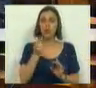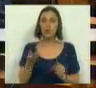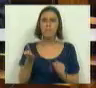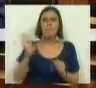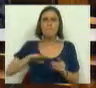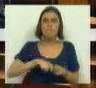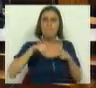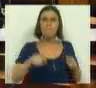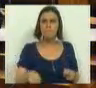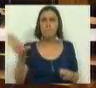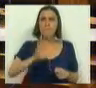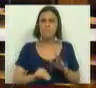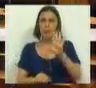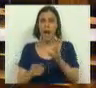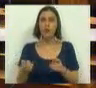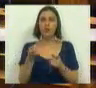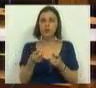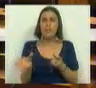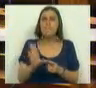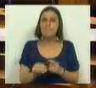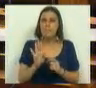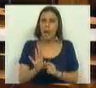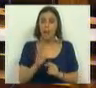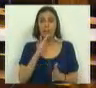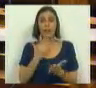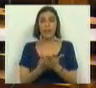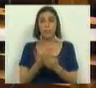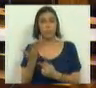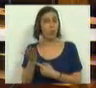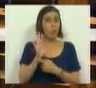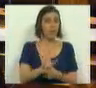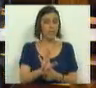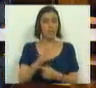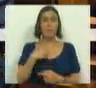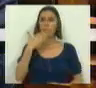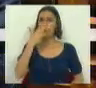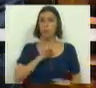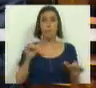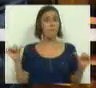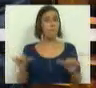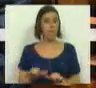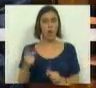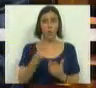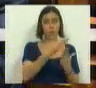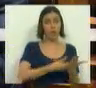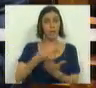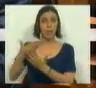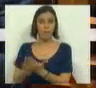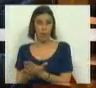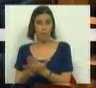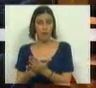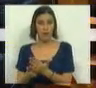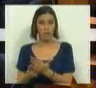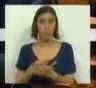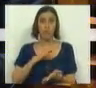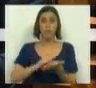longe. Vai um bocadinho mais longe e damos, a título de exemplo, aquilo que nos parece o pior destes dois diplomas. O